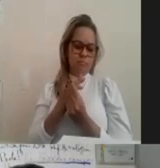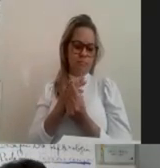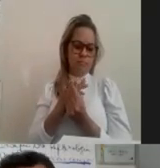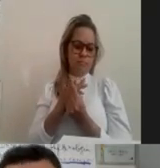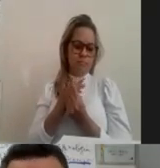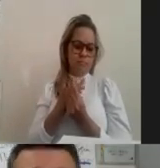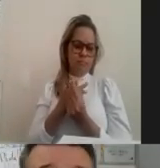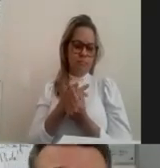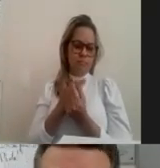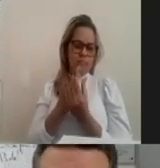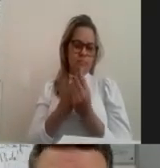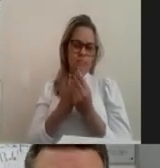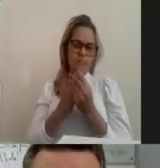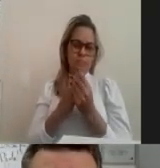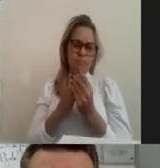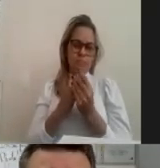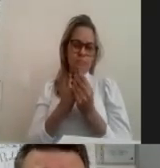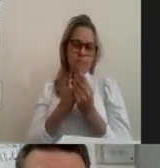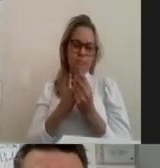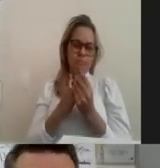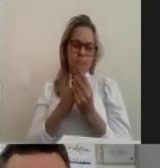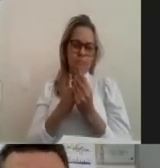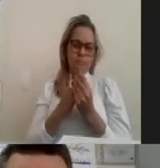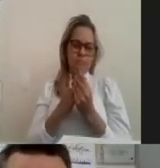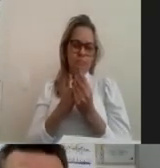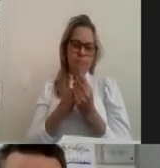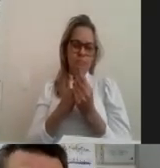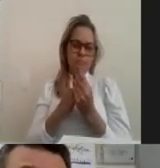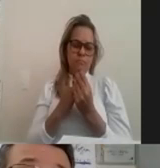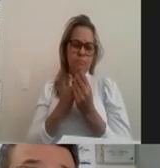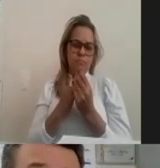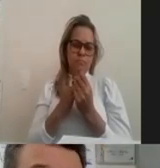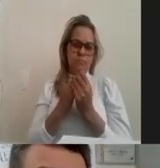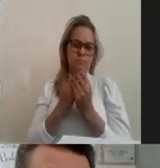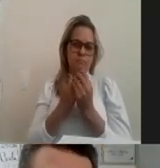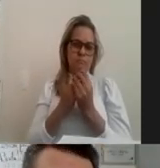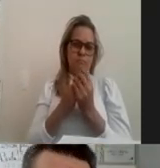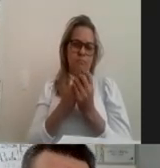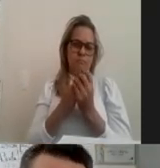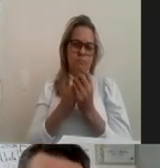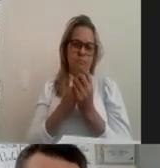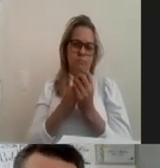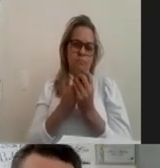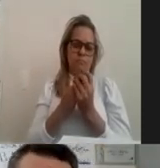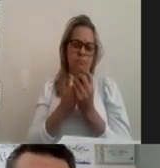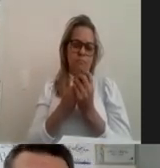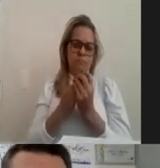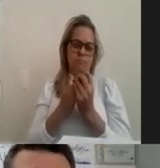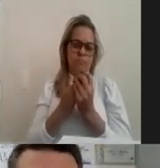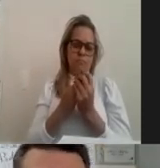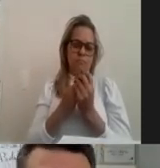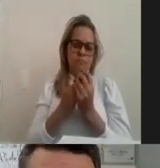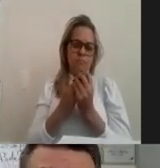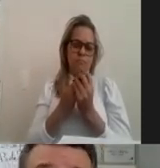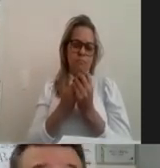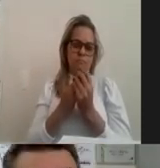Ah, tudo bem. O corpo seu fala, tudo bem, fazer o quê? Só que isso vai pesar para você. e no futuro vai somatizar alguma coisa